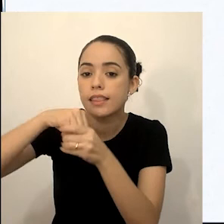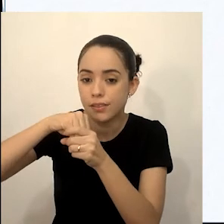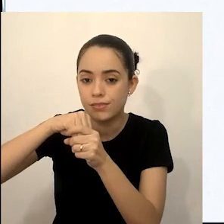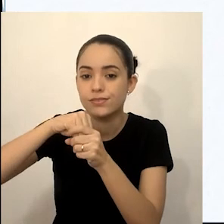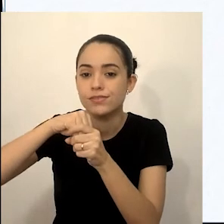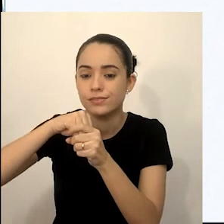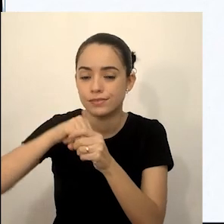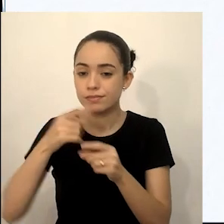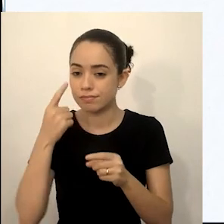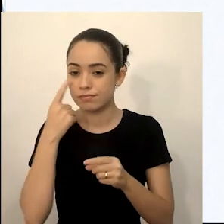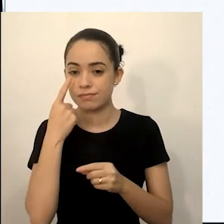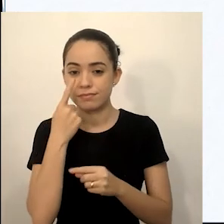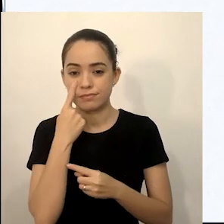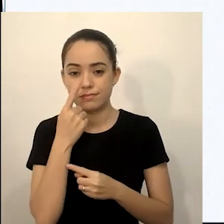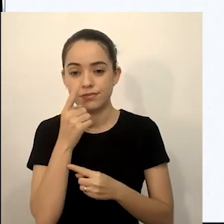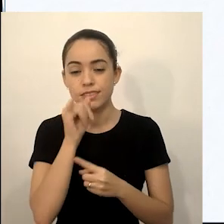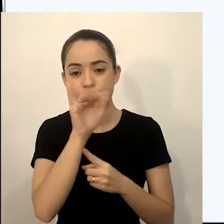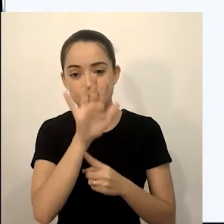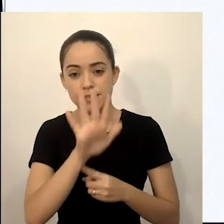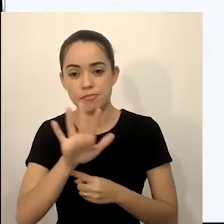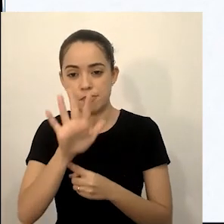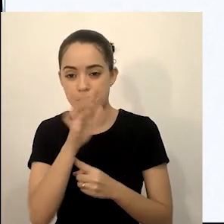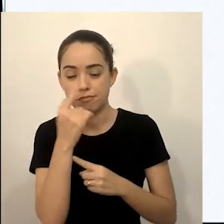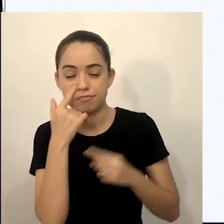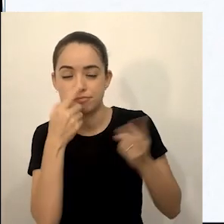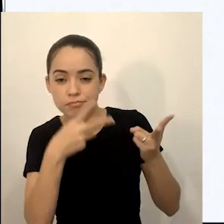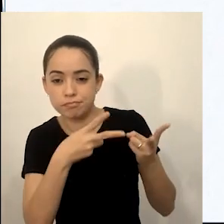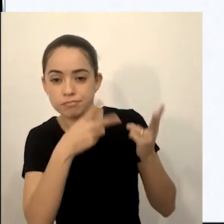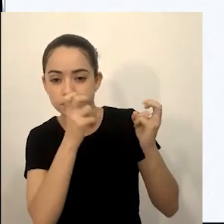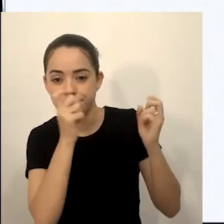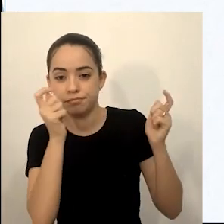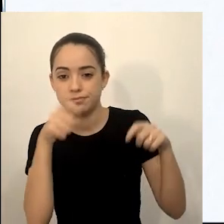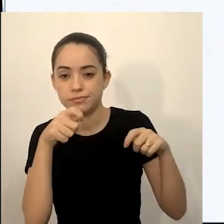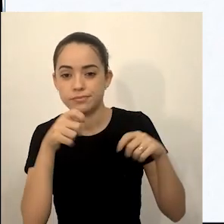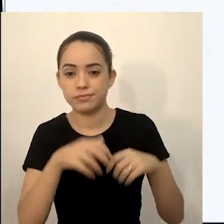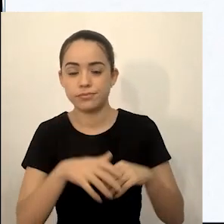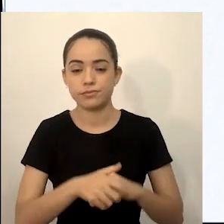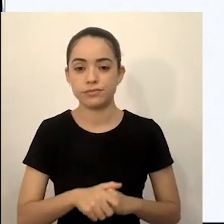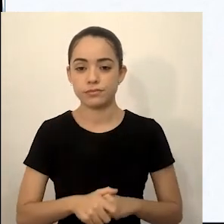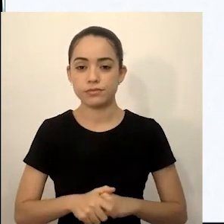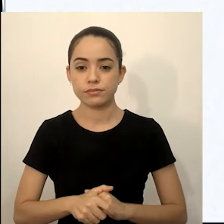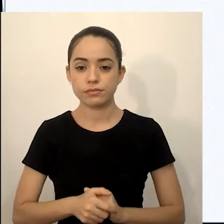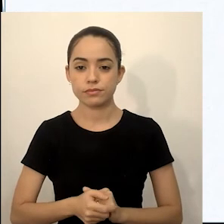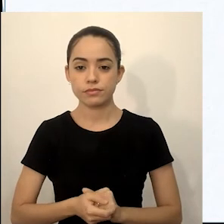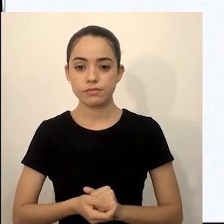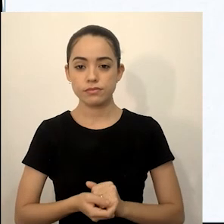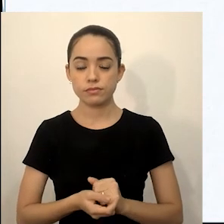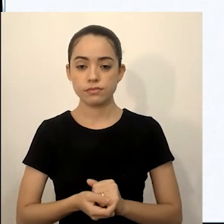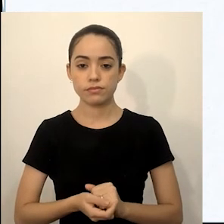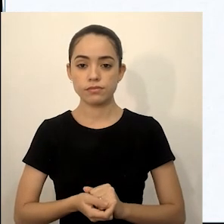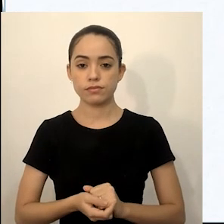interna, conforme pode ser observado na figura.